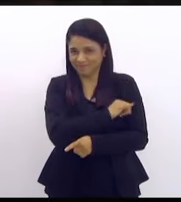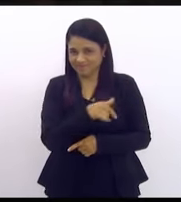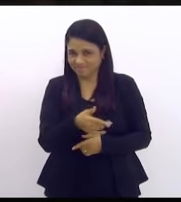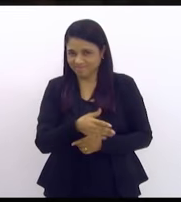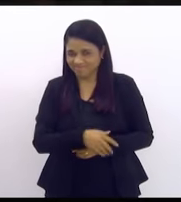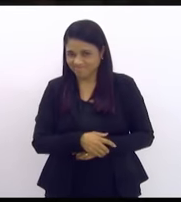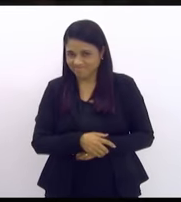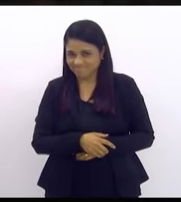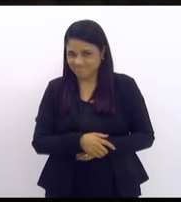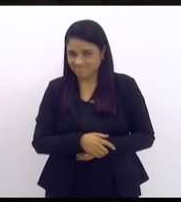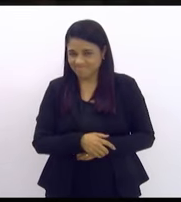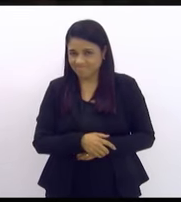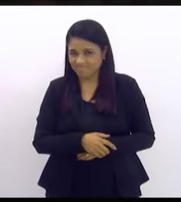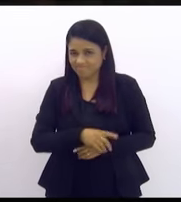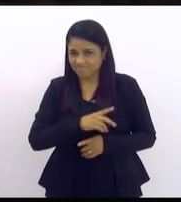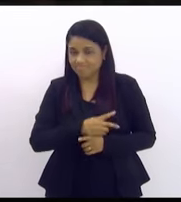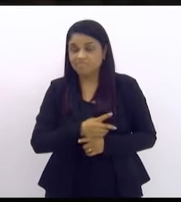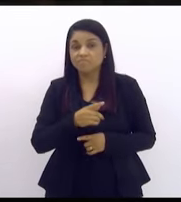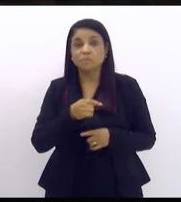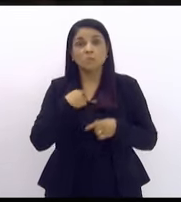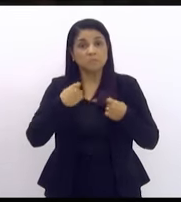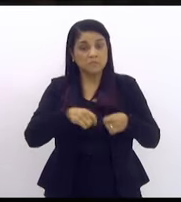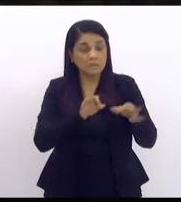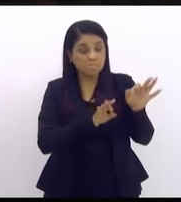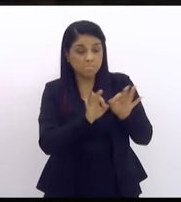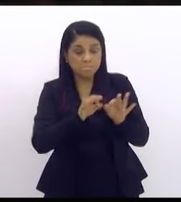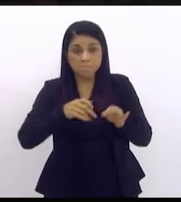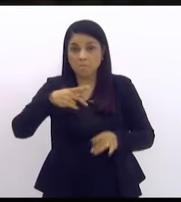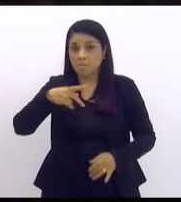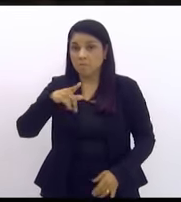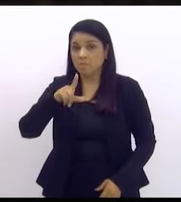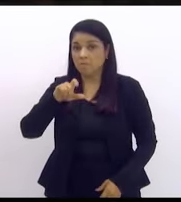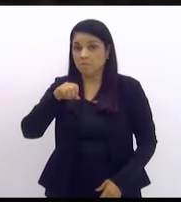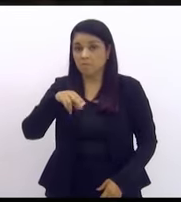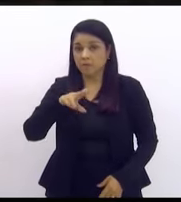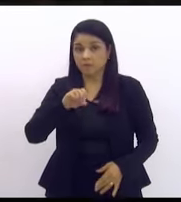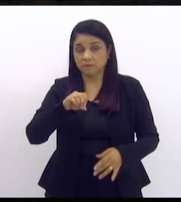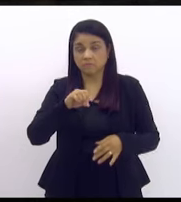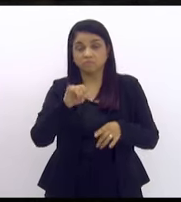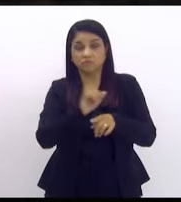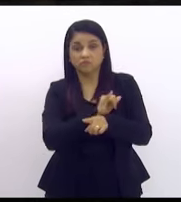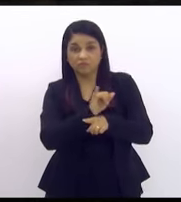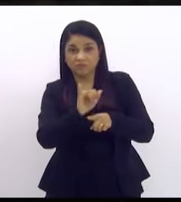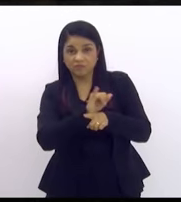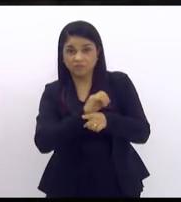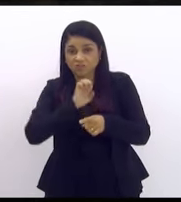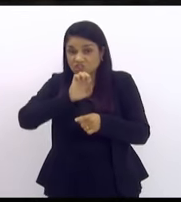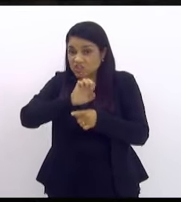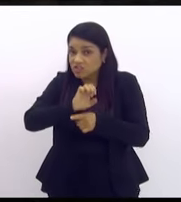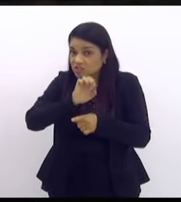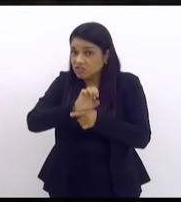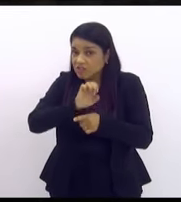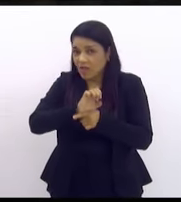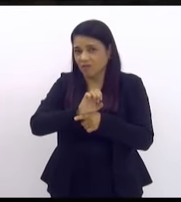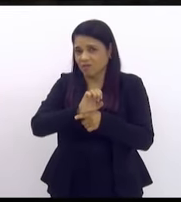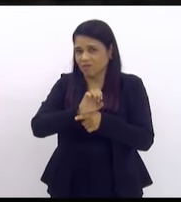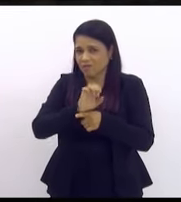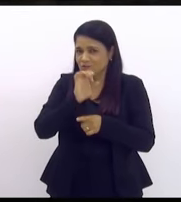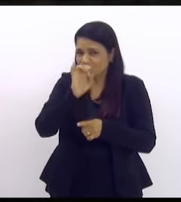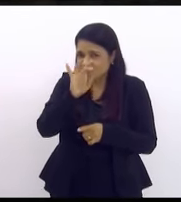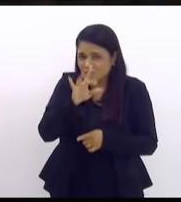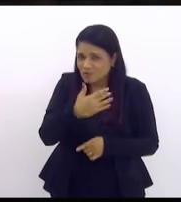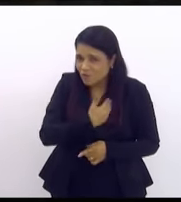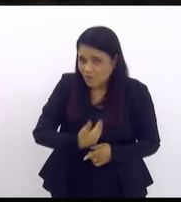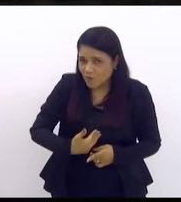a gente tem que ter planejamento estratégico de Estado e não exclusivamente de